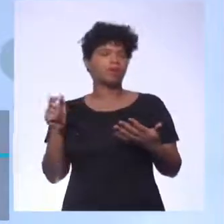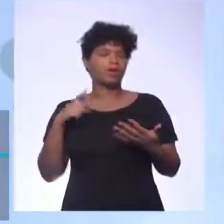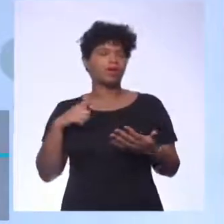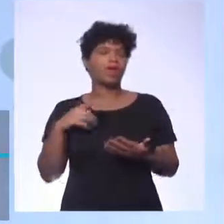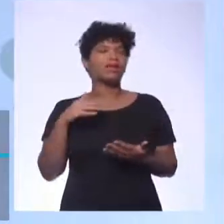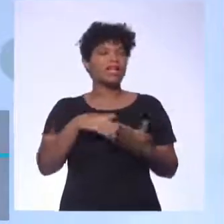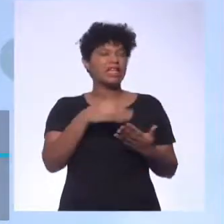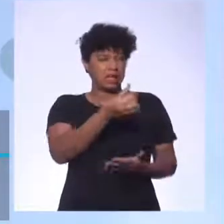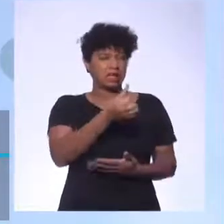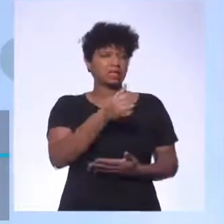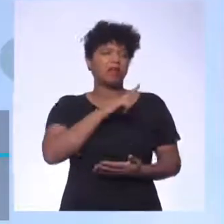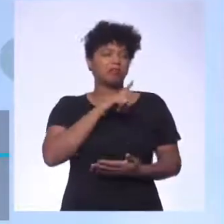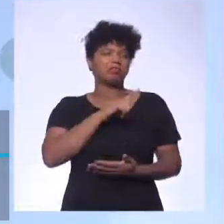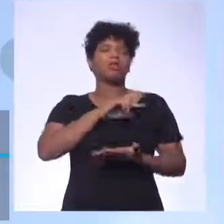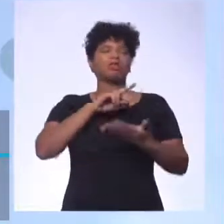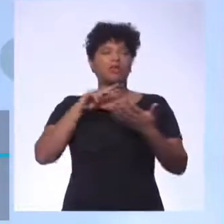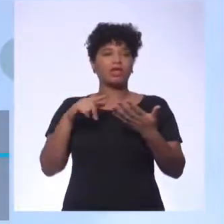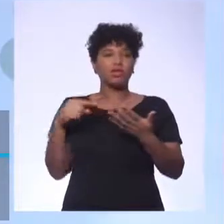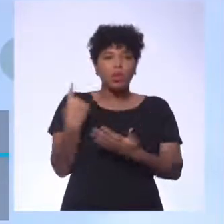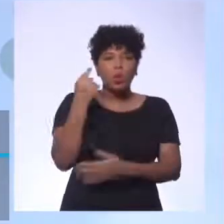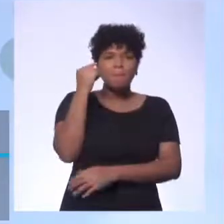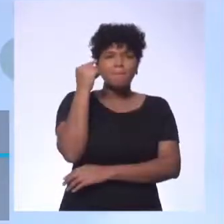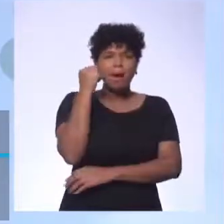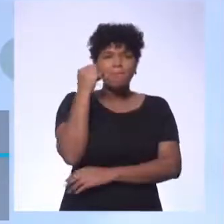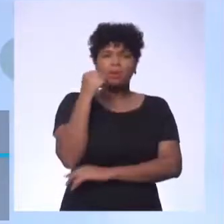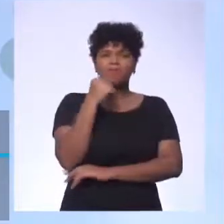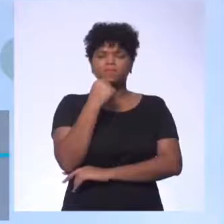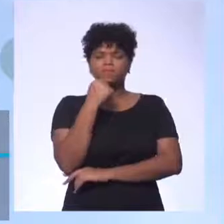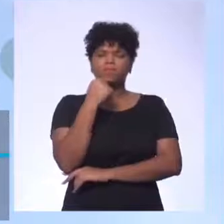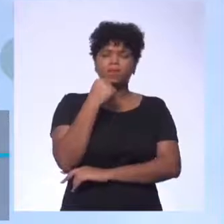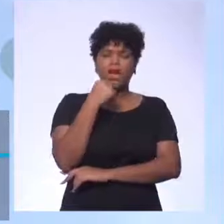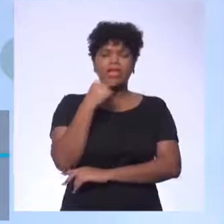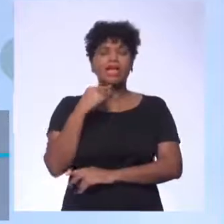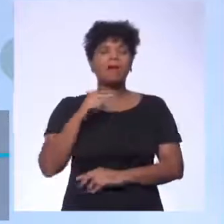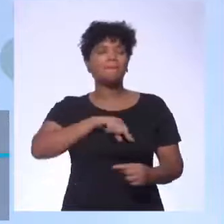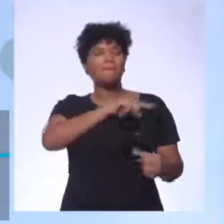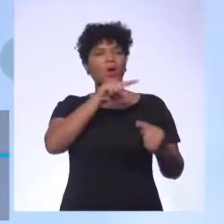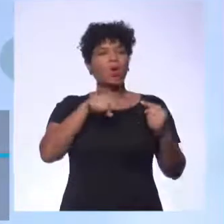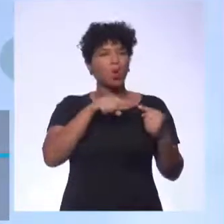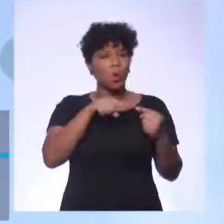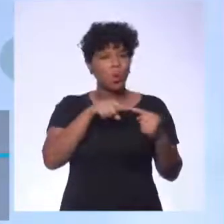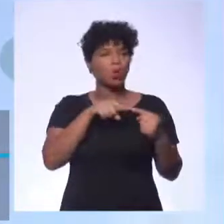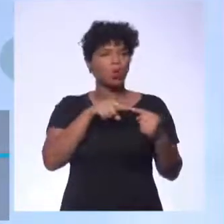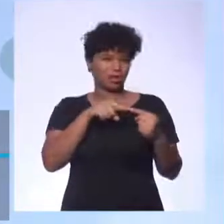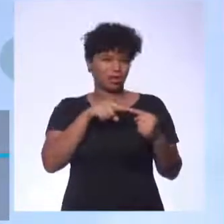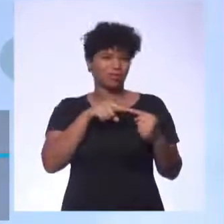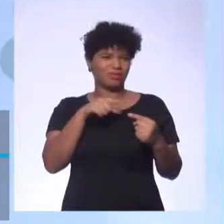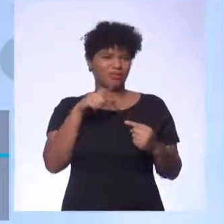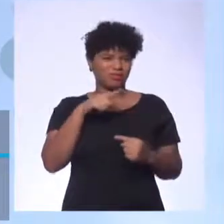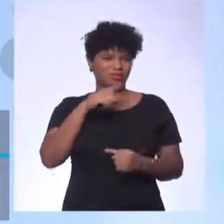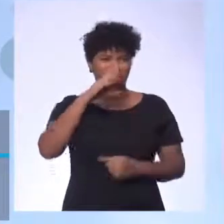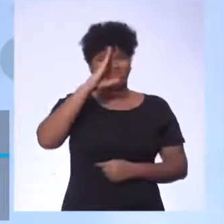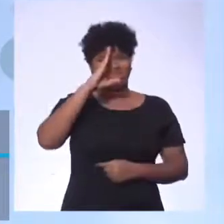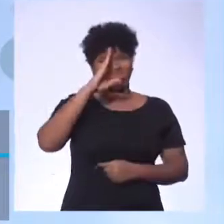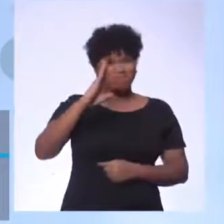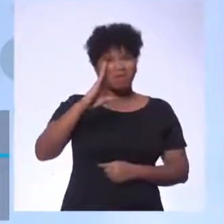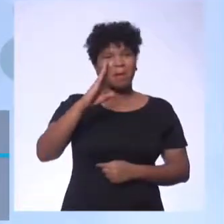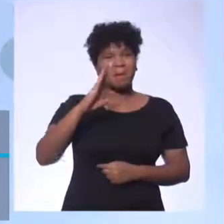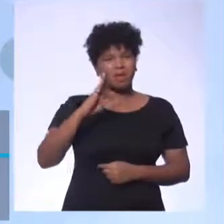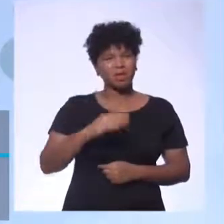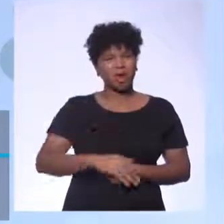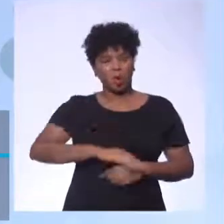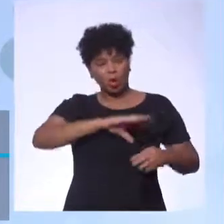está visando, né? Então são muitas questões que precisam, olha, se são objetivos preconizados, né, por